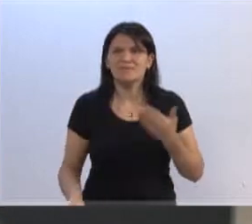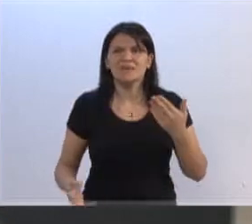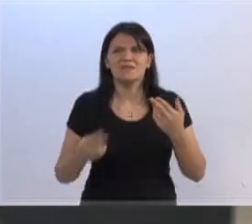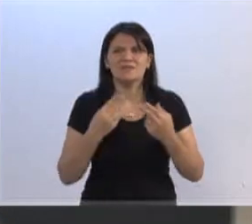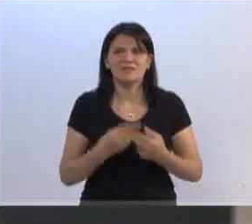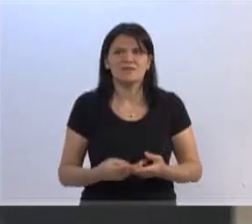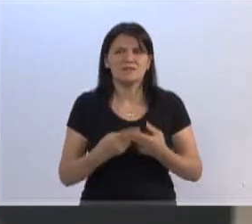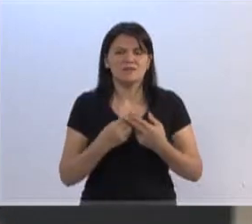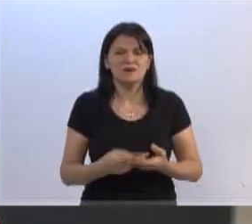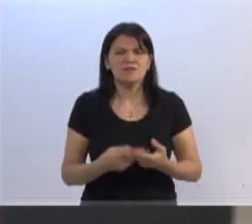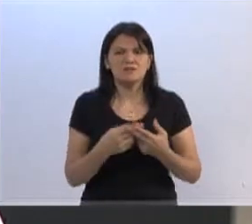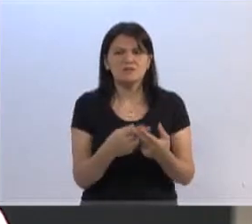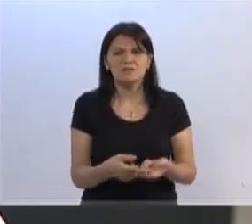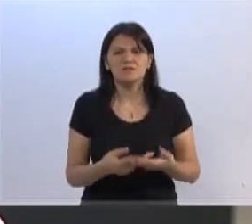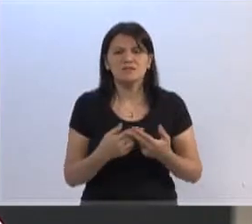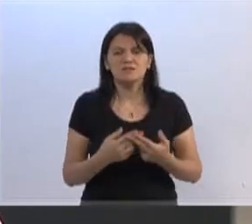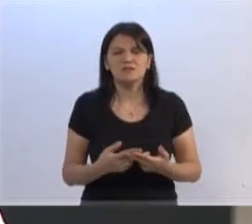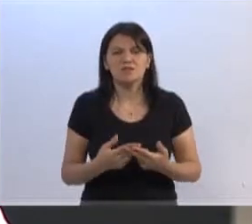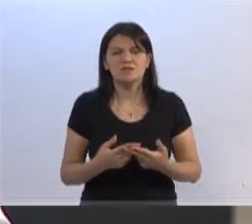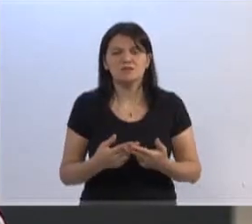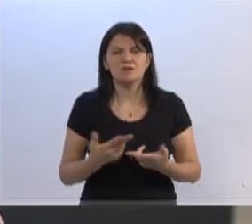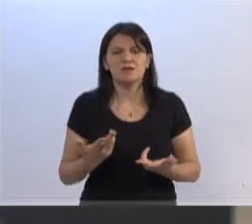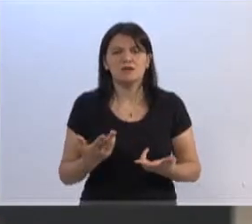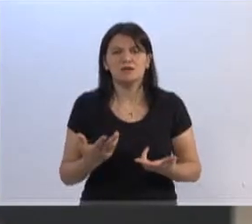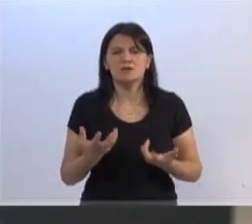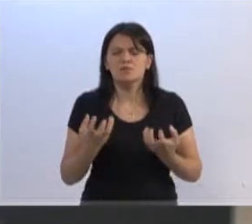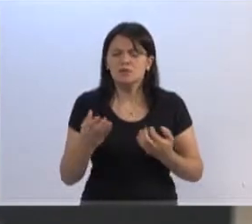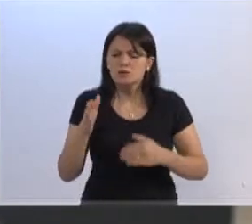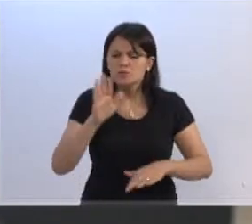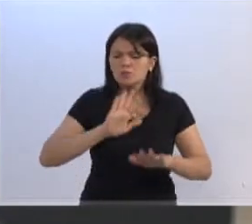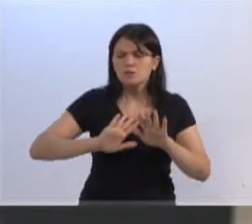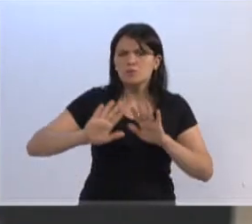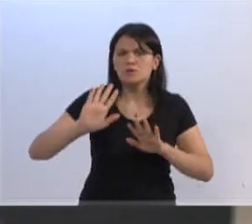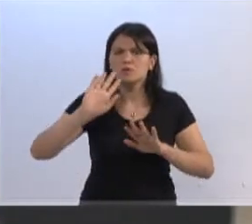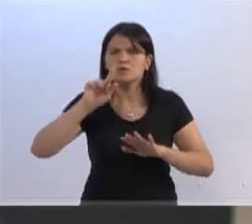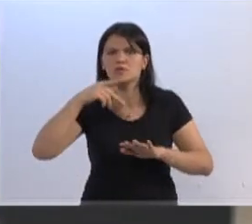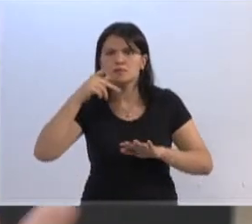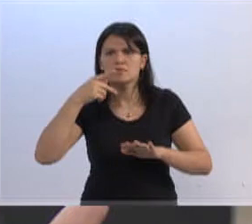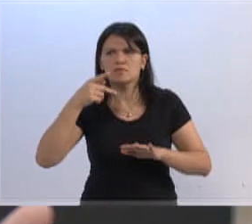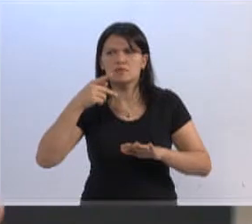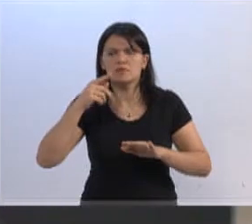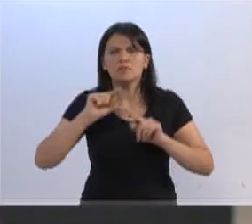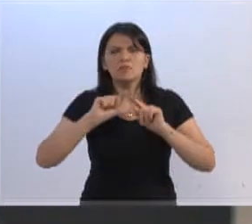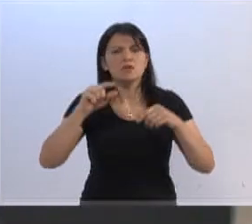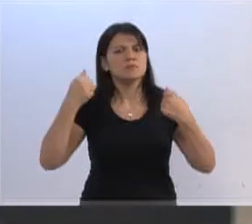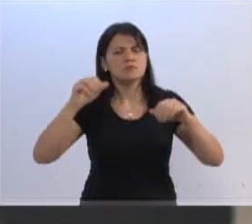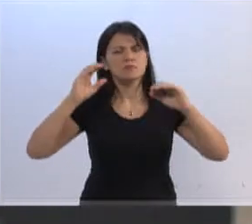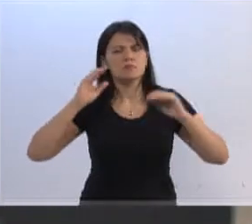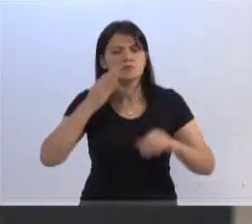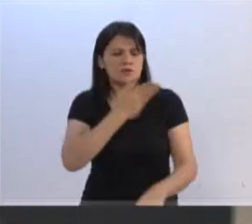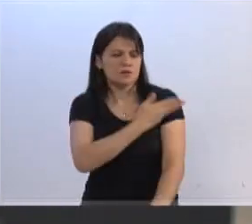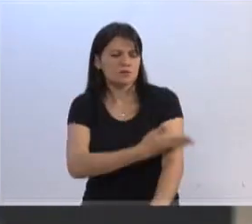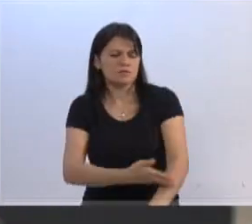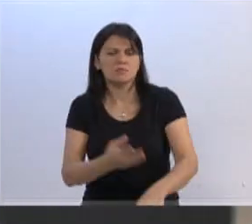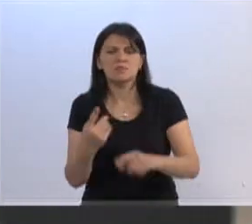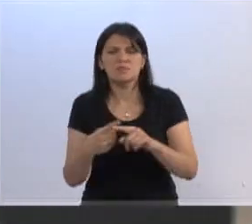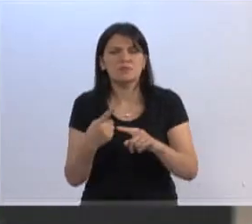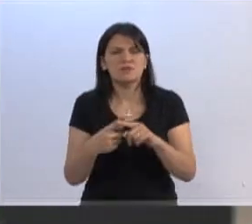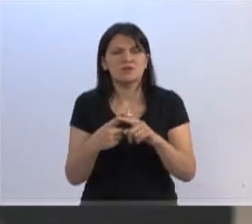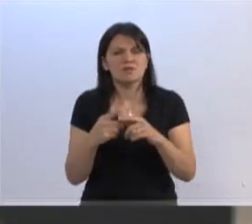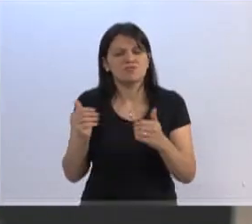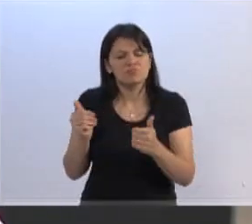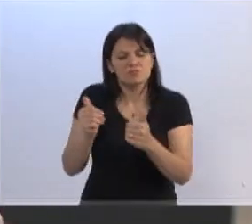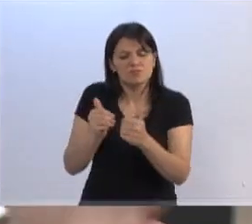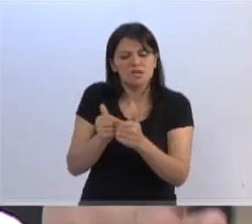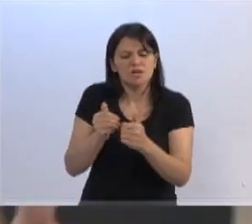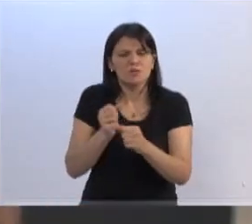controle. Então, quero tomar cuidado no que eu falo, mas nós temos que nos acostumar, porque estamos à véspera de um ano eleitoral